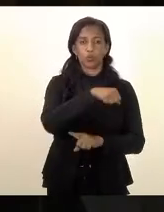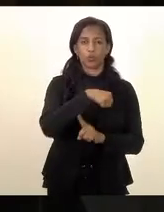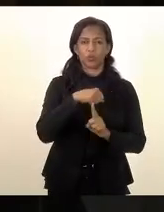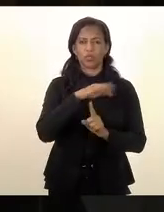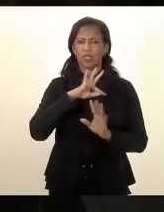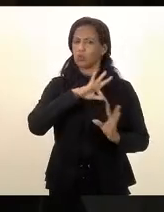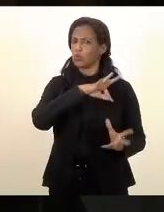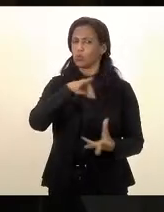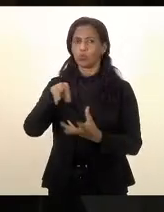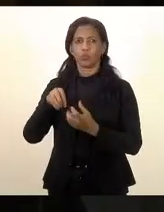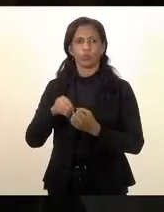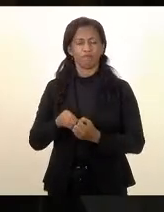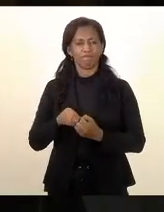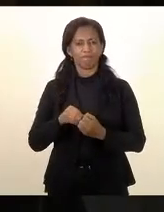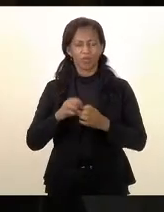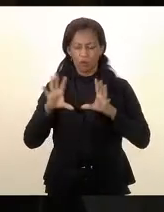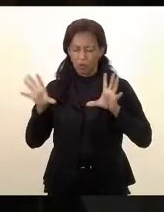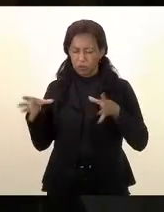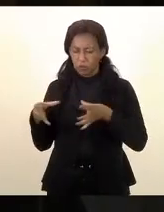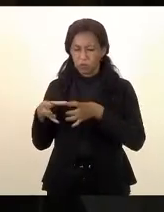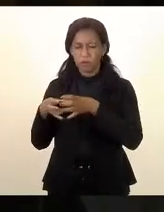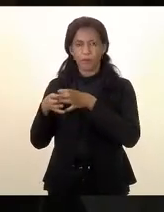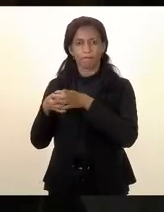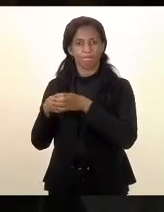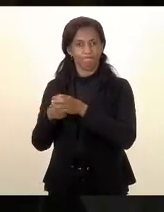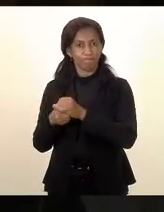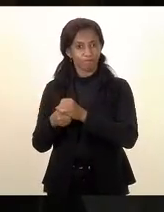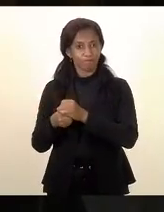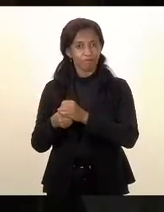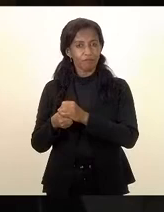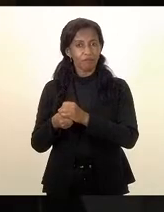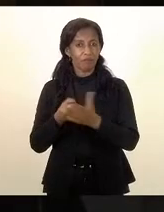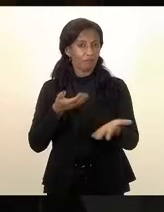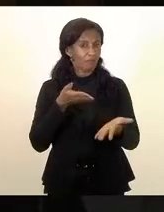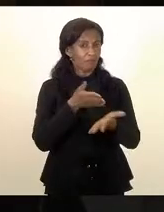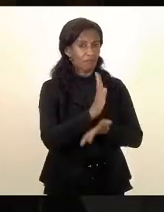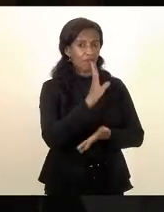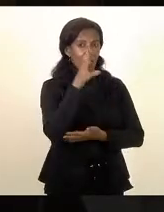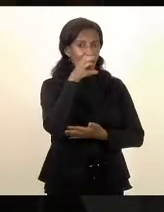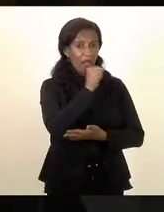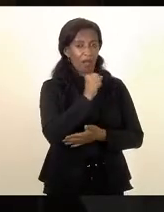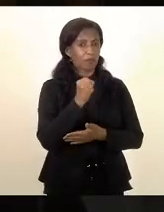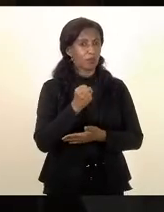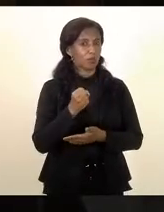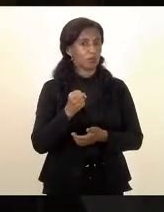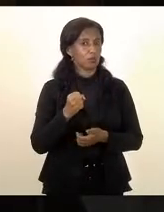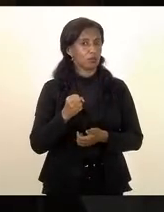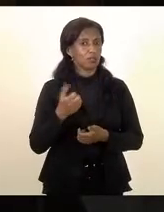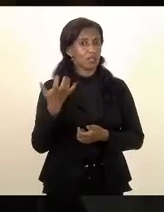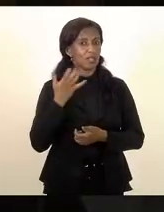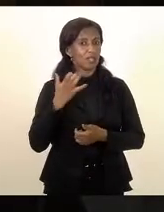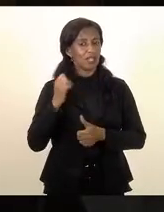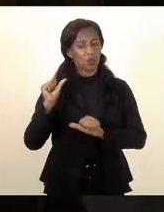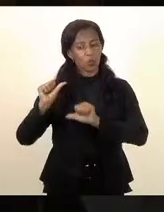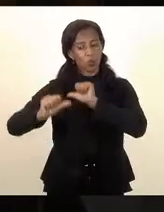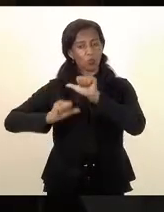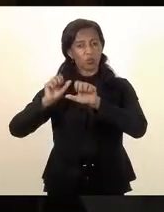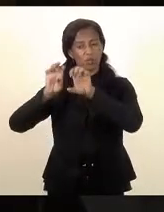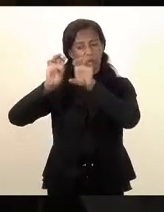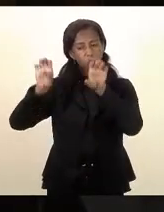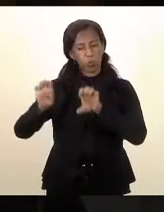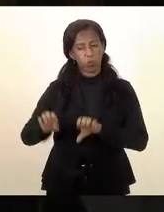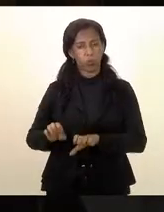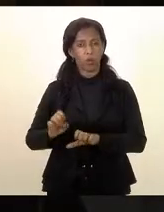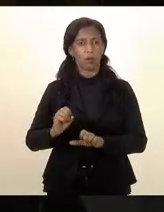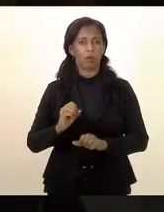e foi um pacote aprovado rapidamente propondo uma reestruturação completa do nosso